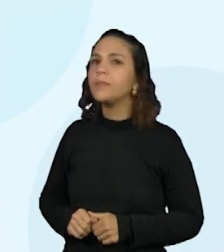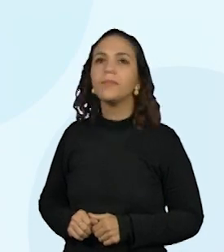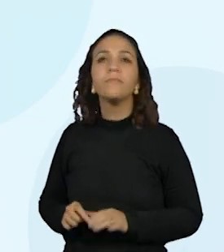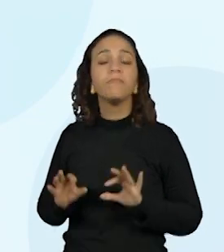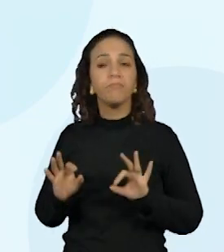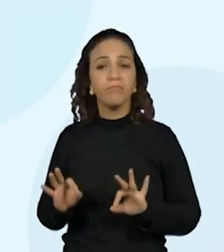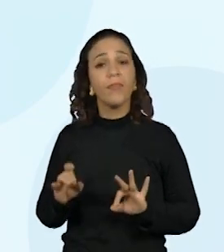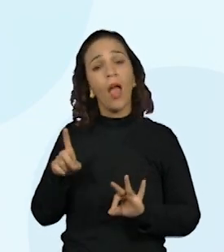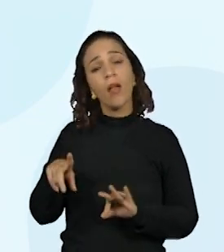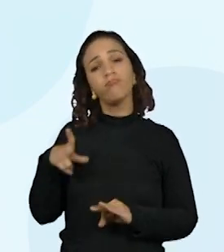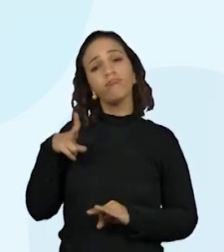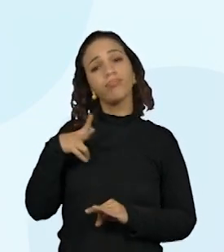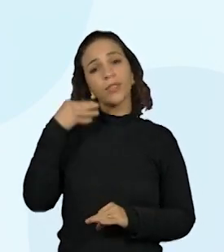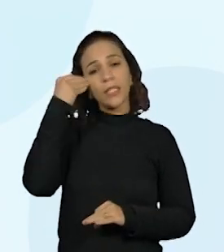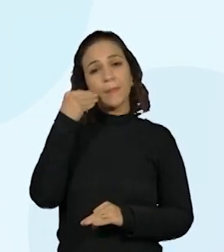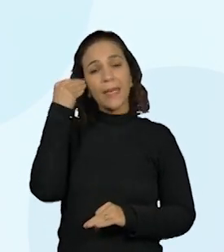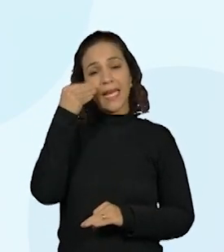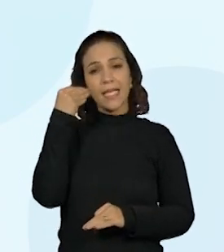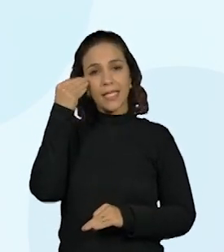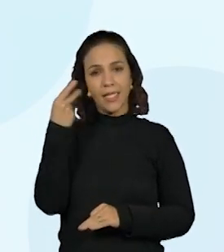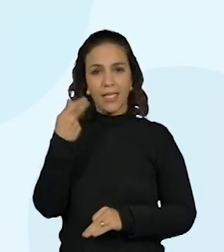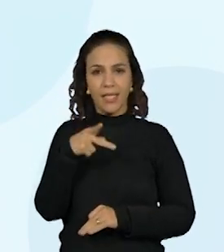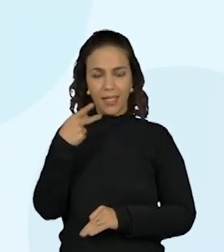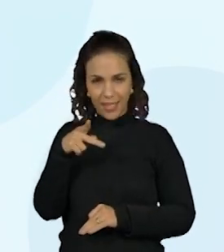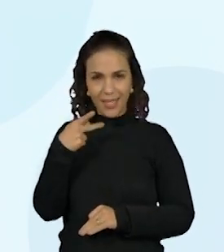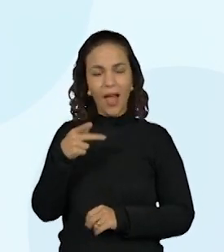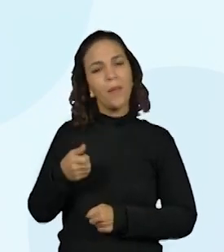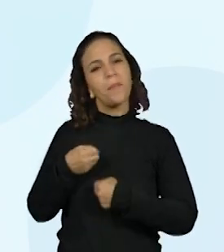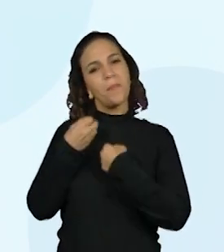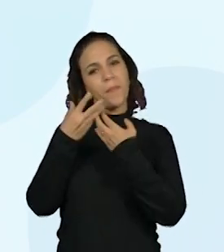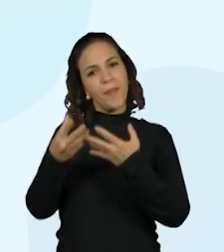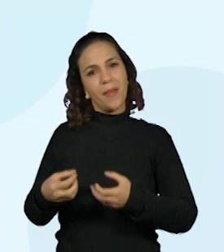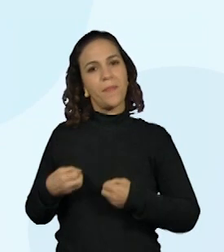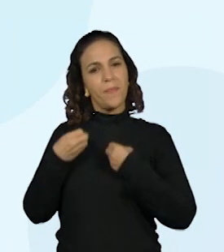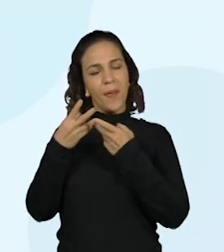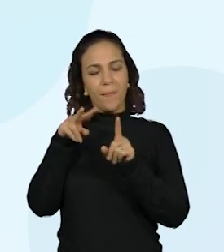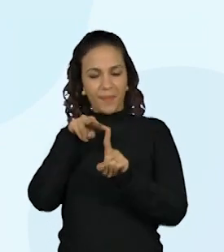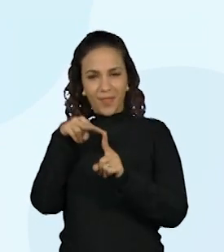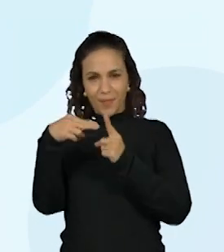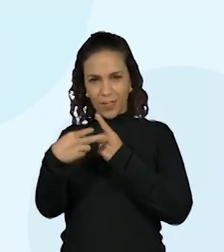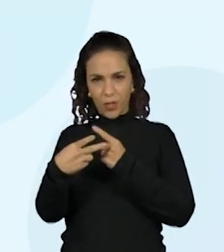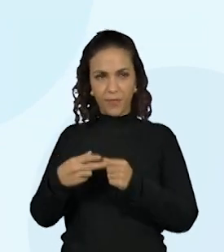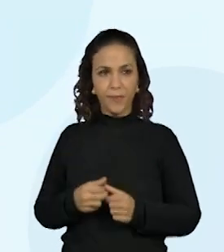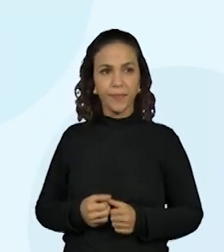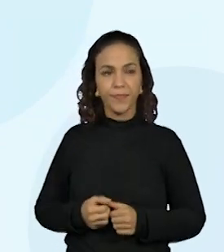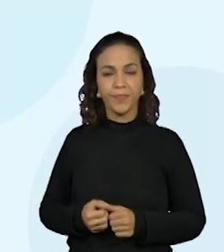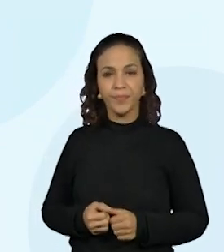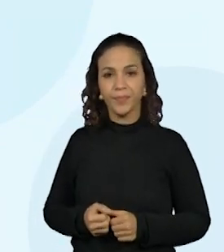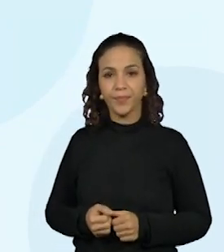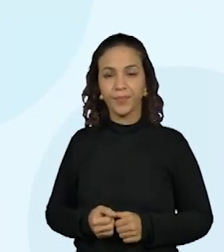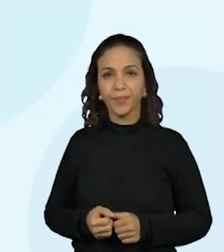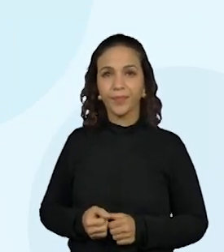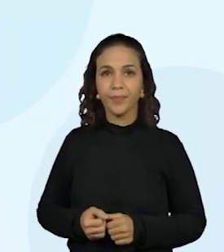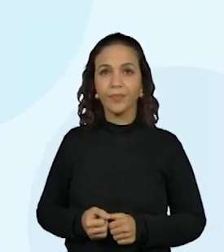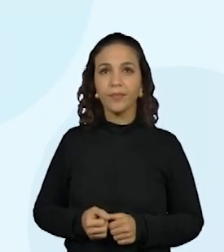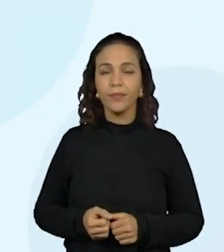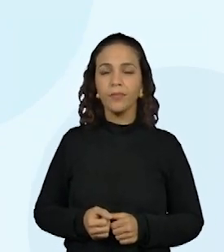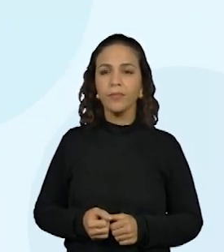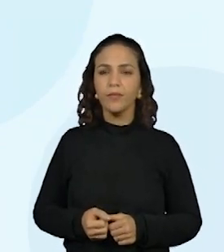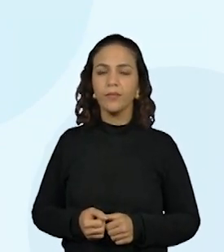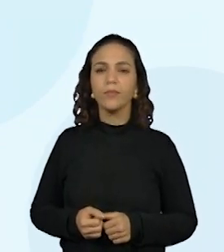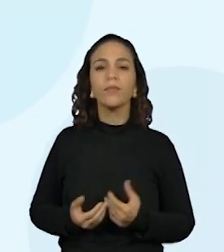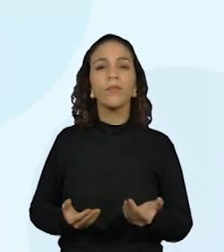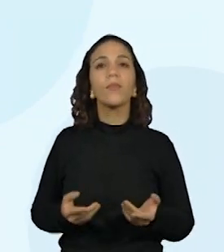É o que a pessoa viveu, tem a ver com a sua experiência e com a maneira que ela enxerga. E a gente tem aqui a primeira pessoa, eu